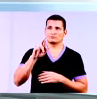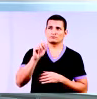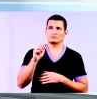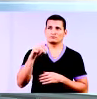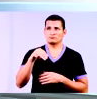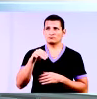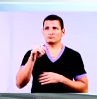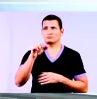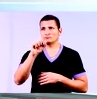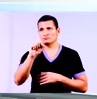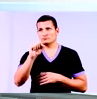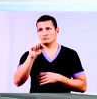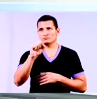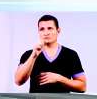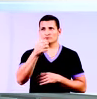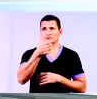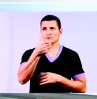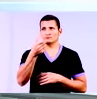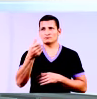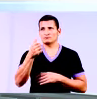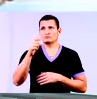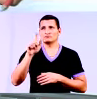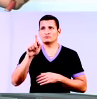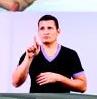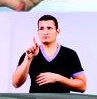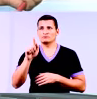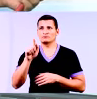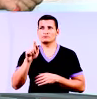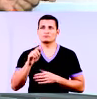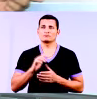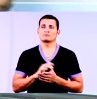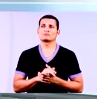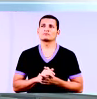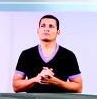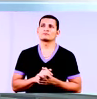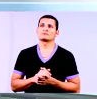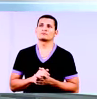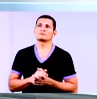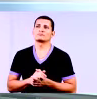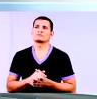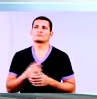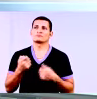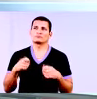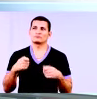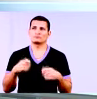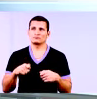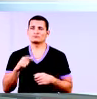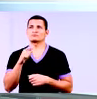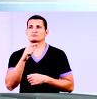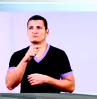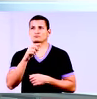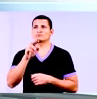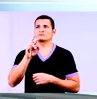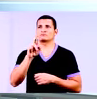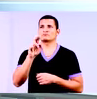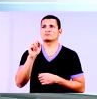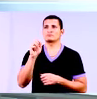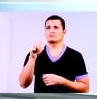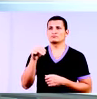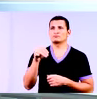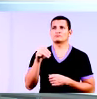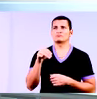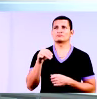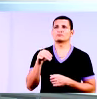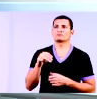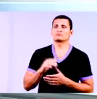8, 16 GB. Lá dentro eu estou falando de K quando eu falo dentro do processador. Então eu preciso dessa memória RAM, né? O que a